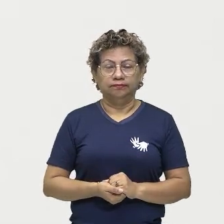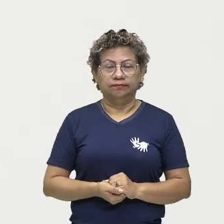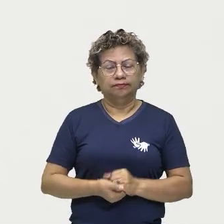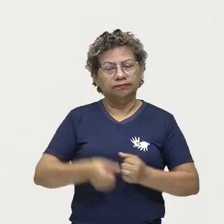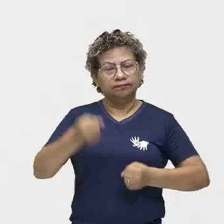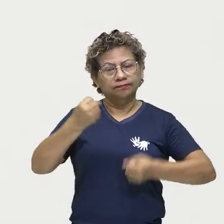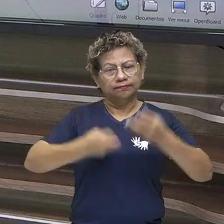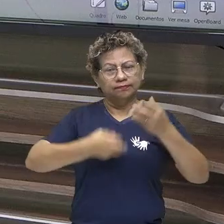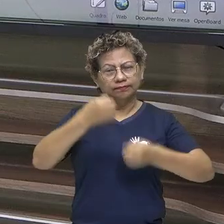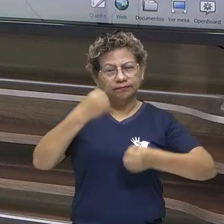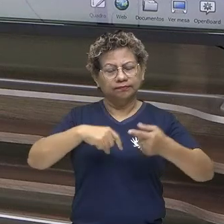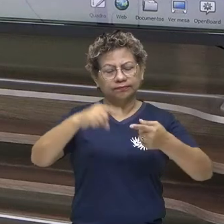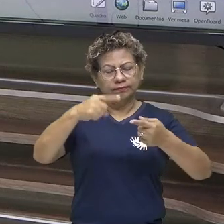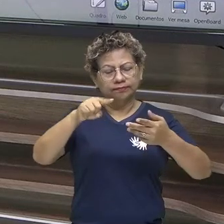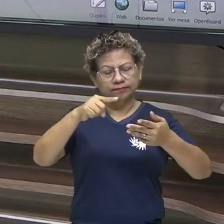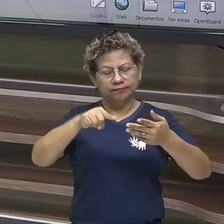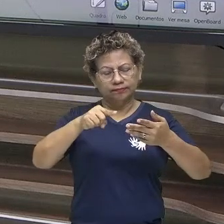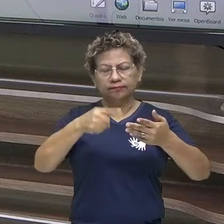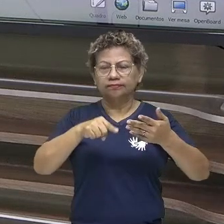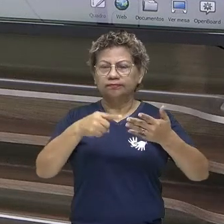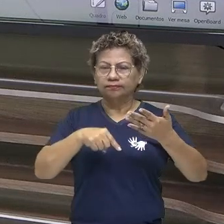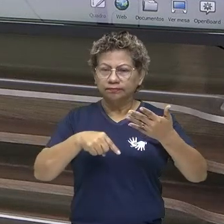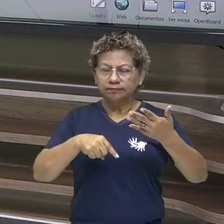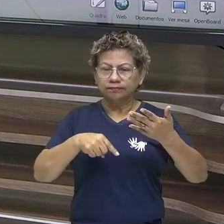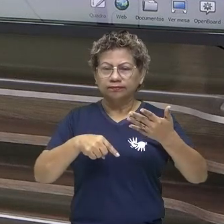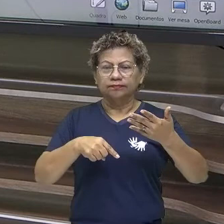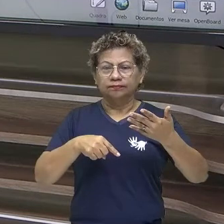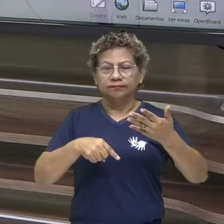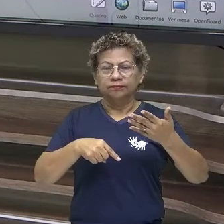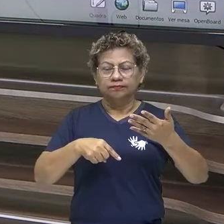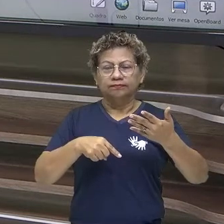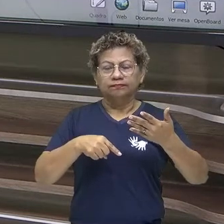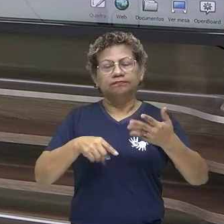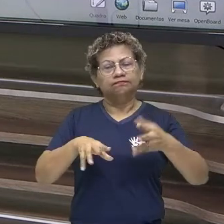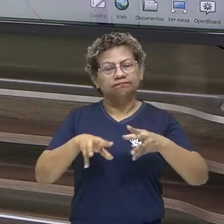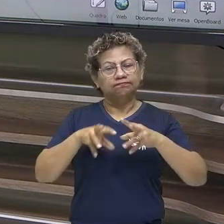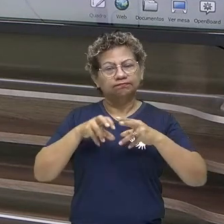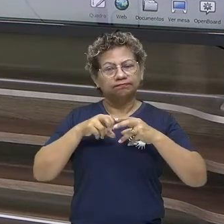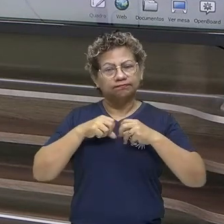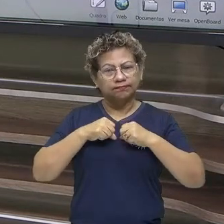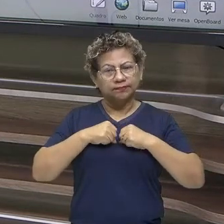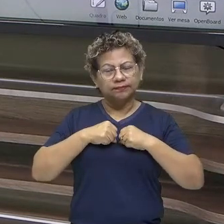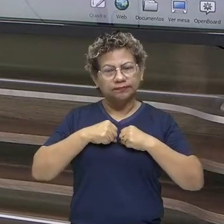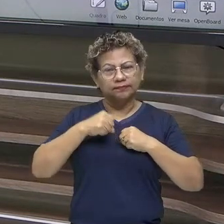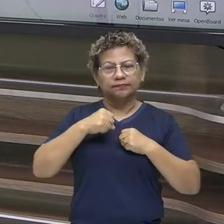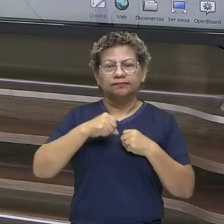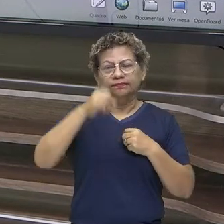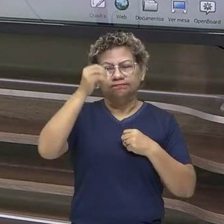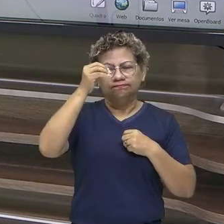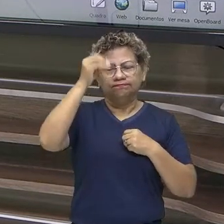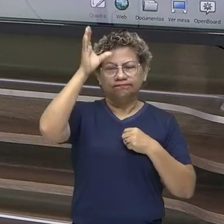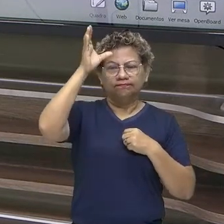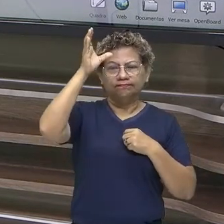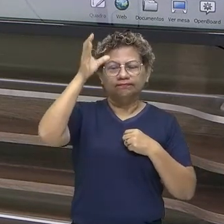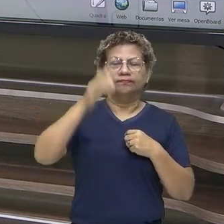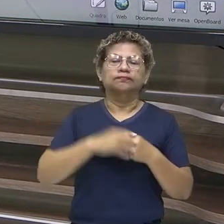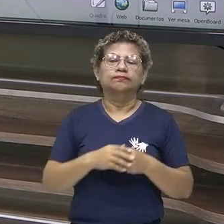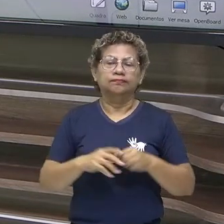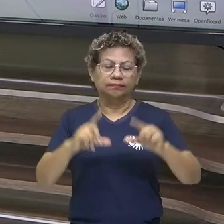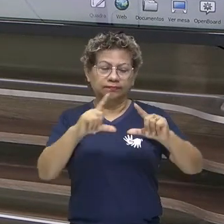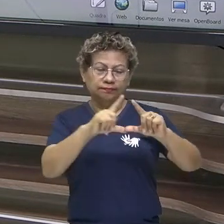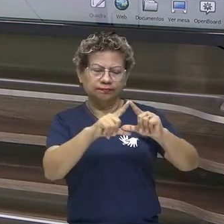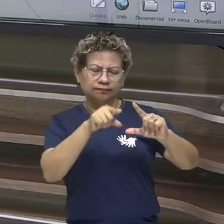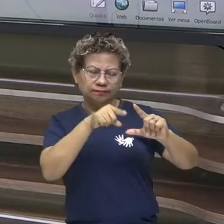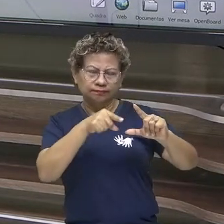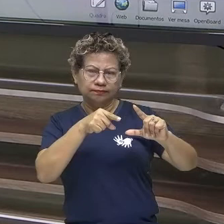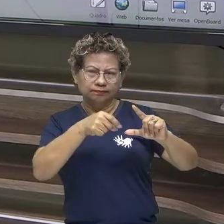Agora que nós vimos aí e nos apropriamos dos conhecimentos e definições de pontos notáveis de um triângulo, vamos